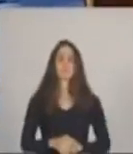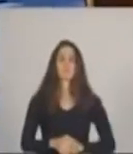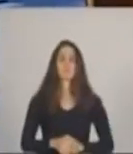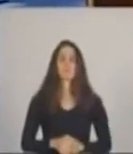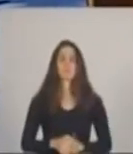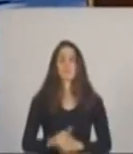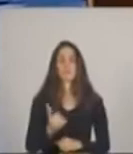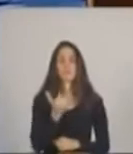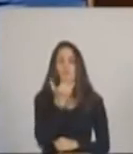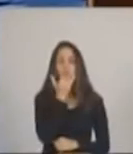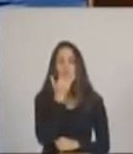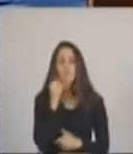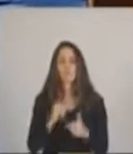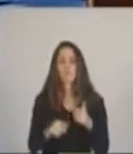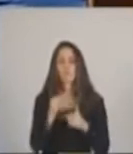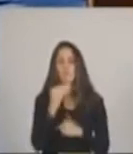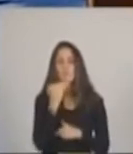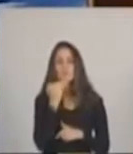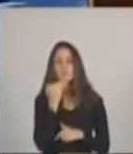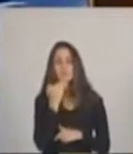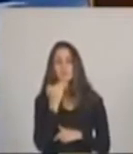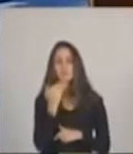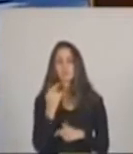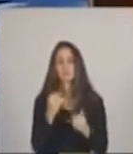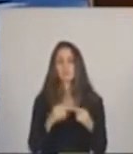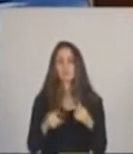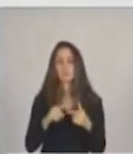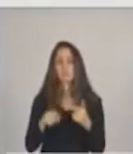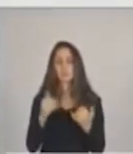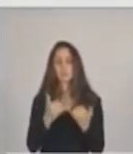Teve uma falha aqui novamente, mas eu gostaria até...